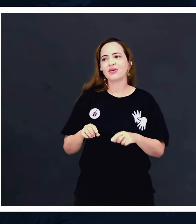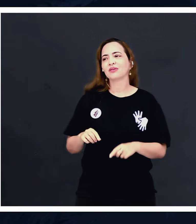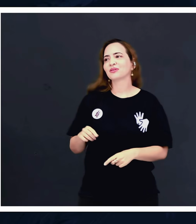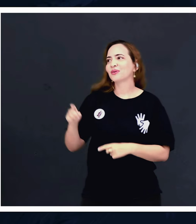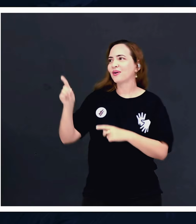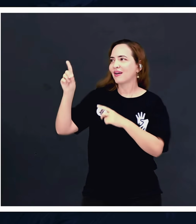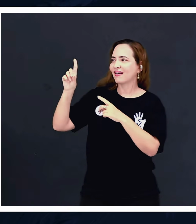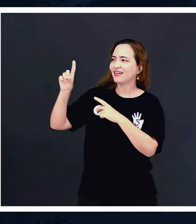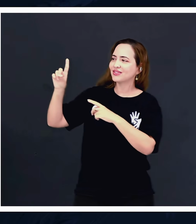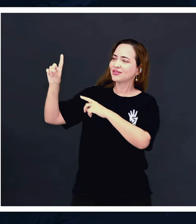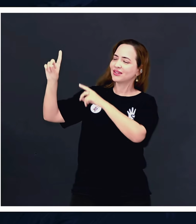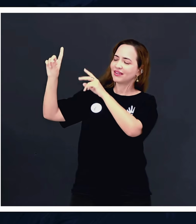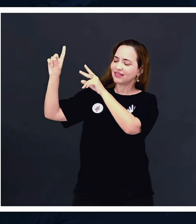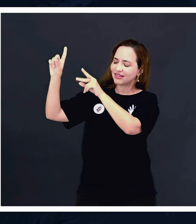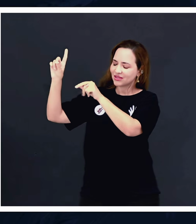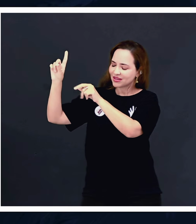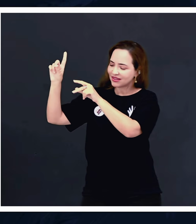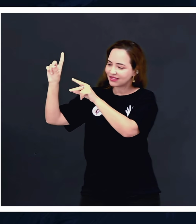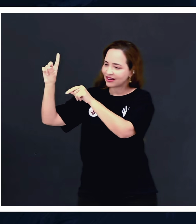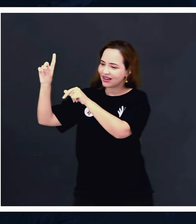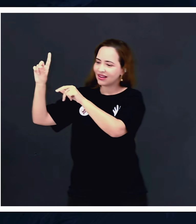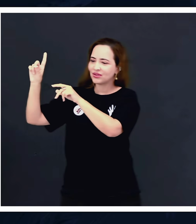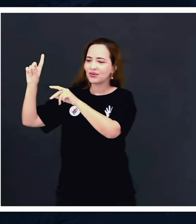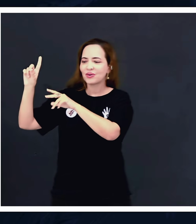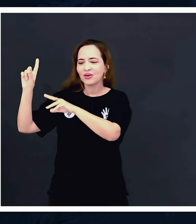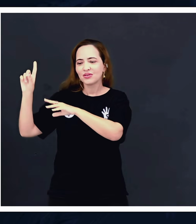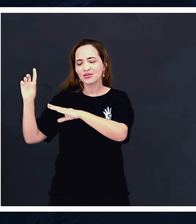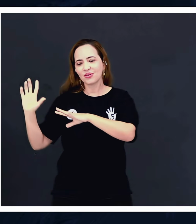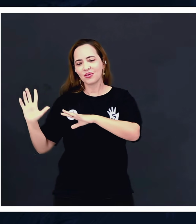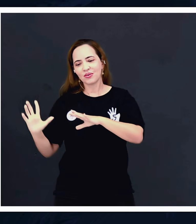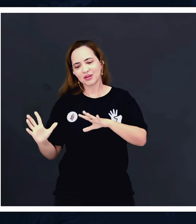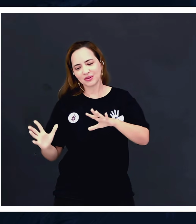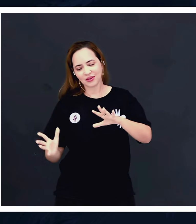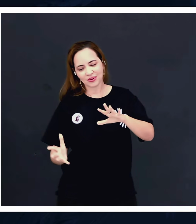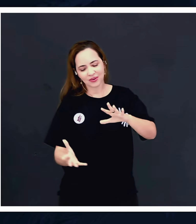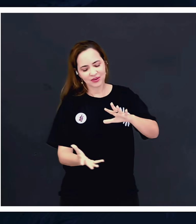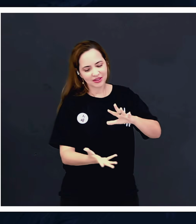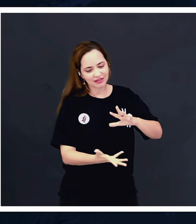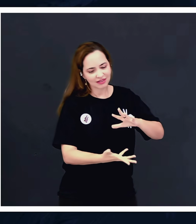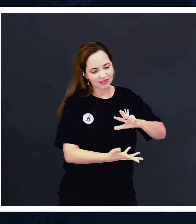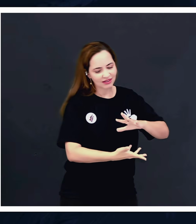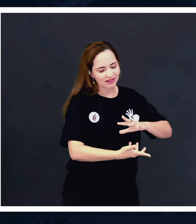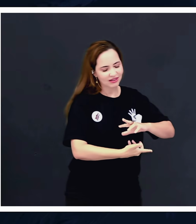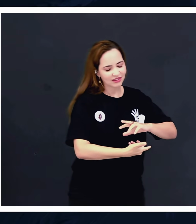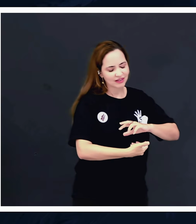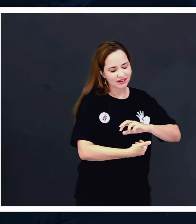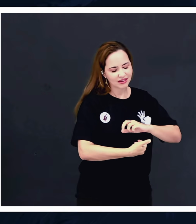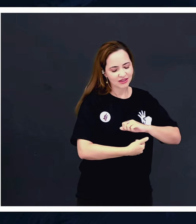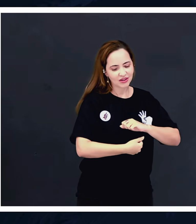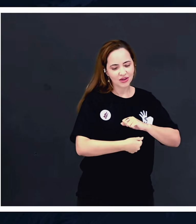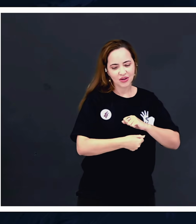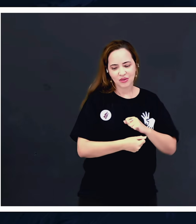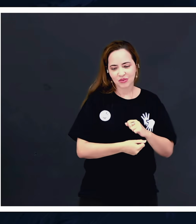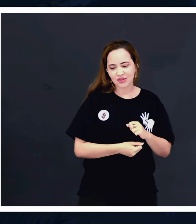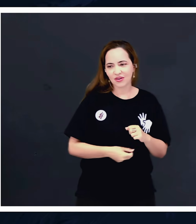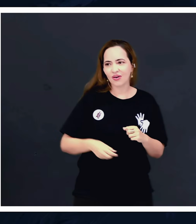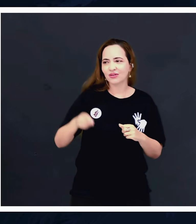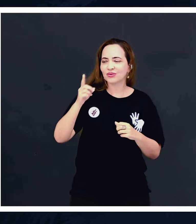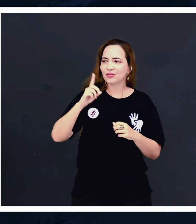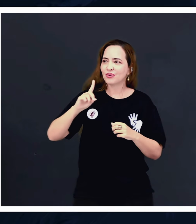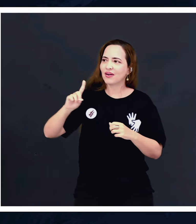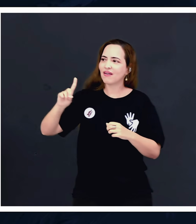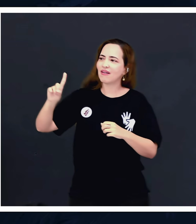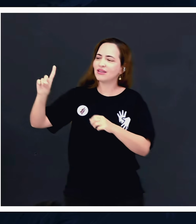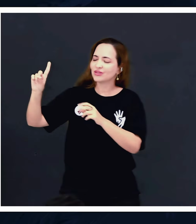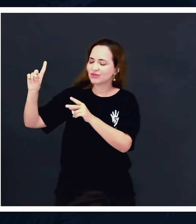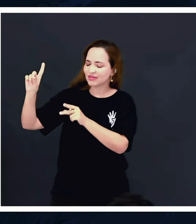só Tu és o Deus eterno sobre toda a terra. Pois só